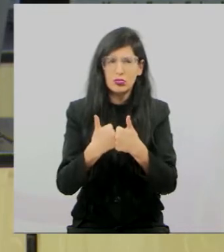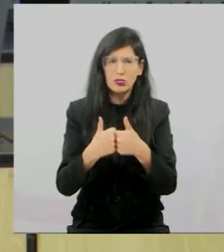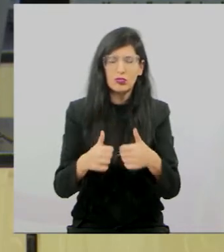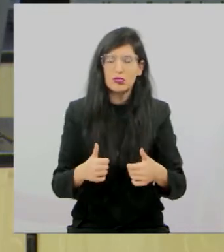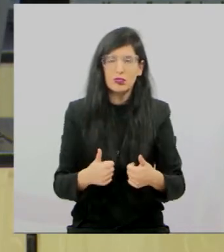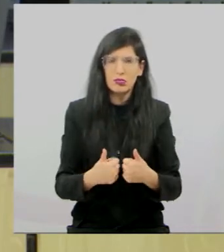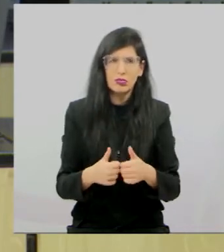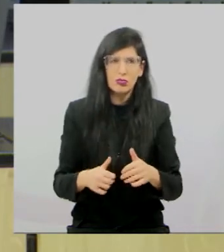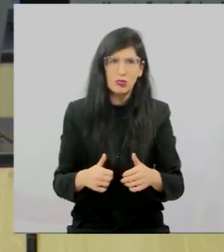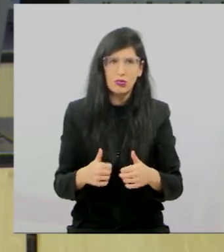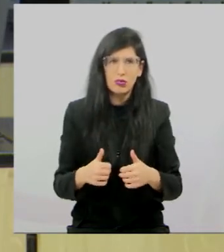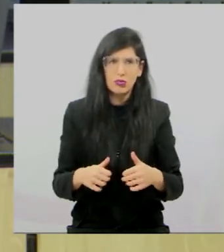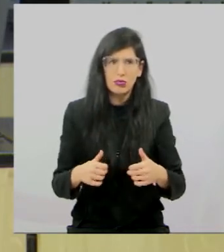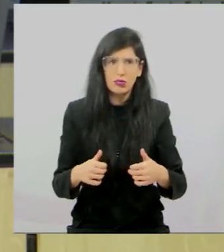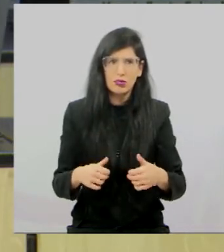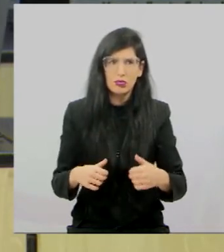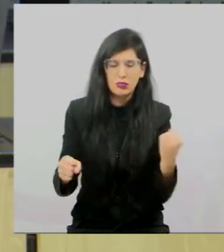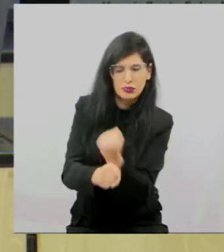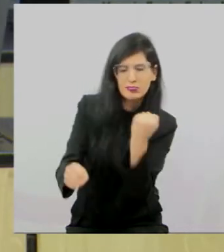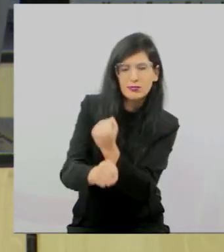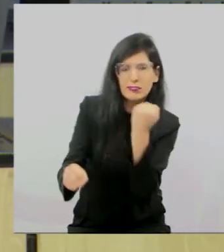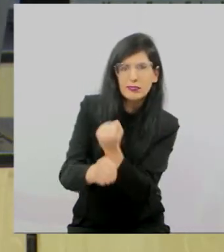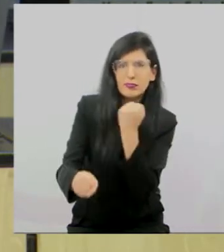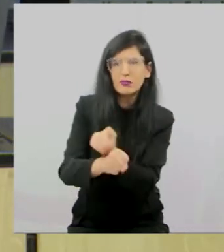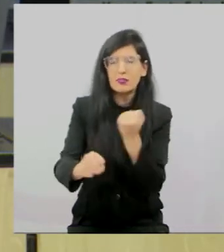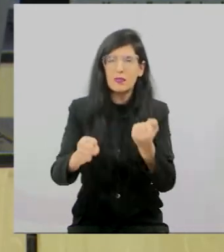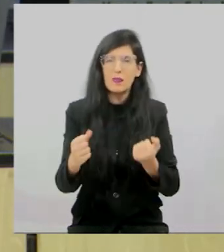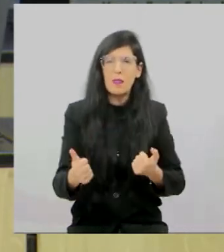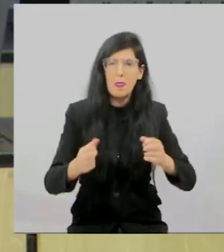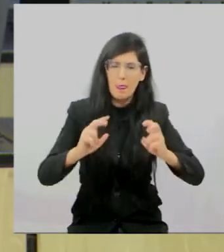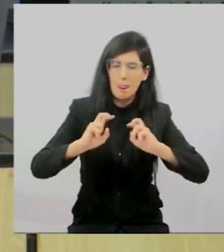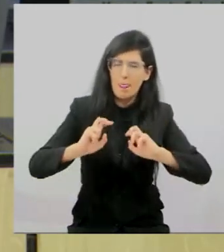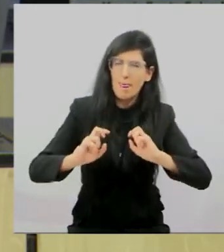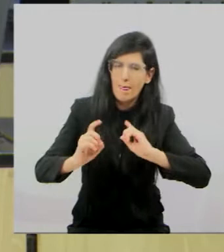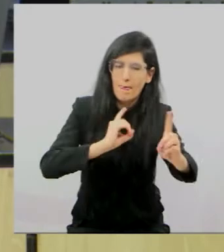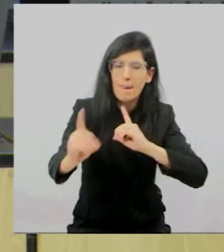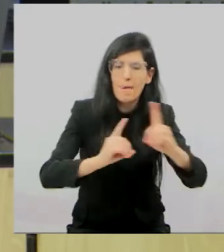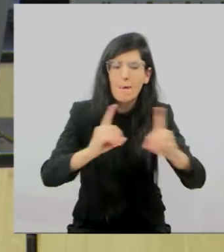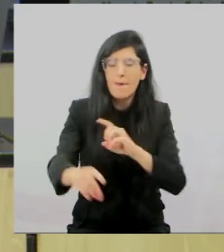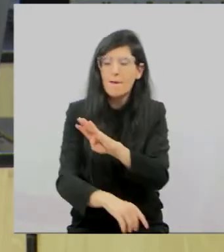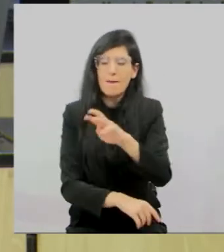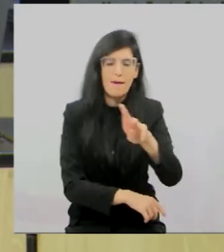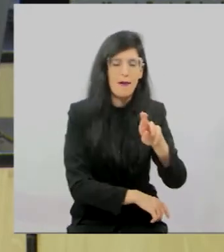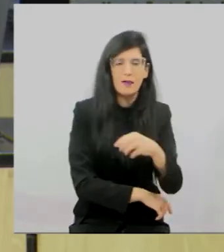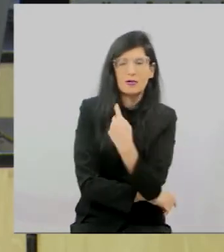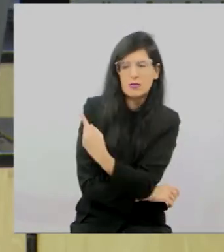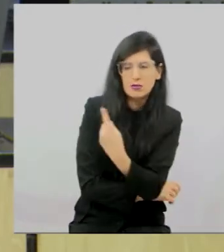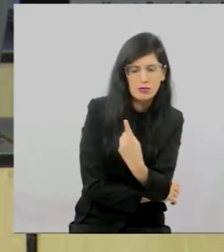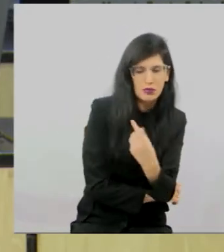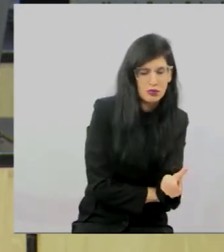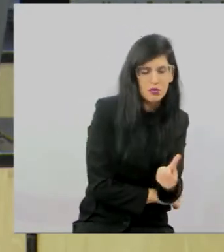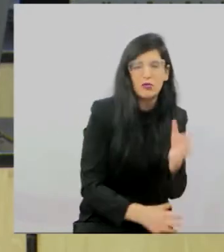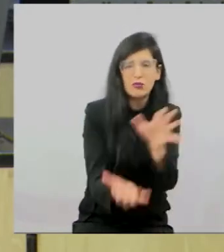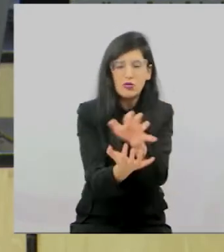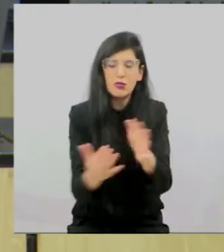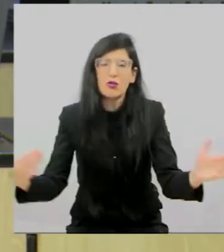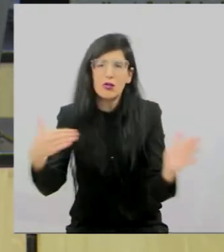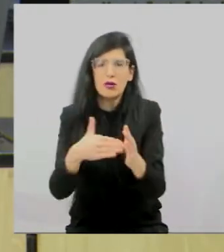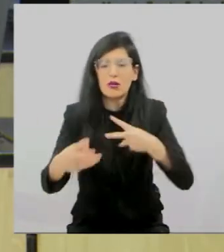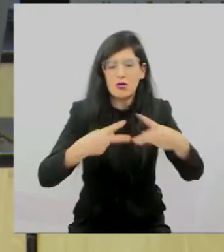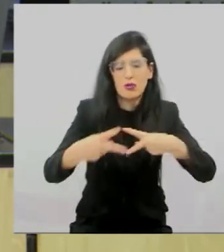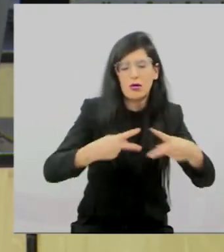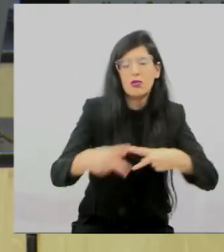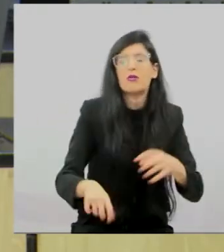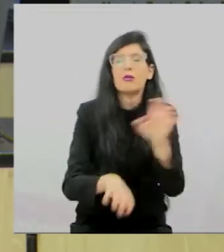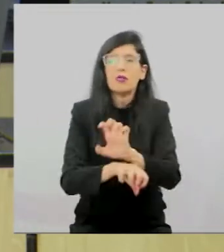construção de via marginal à rodovia Presidente Dutra, BR-116, no trecho que se estende de Jacareí a São José dos Campos, no